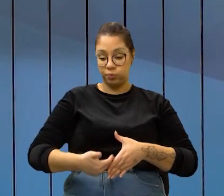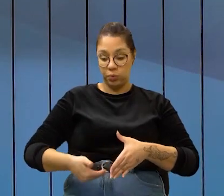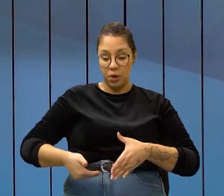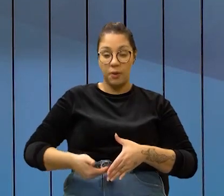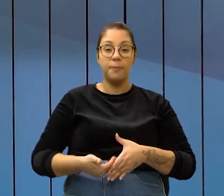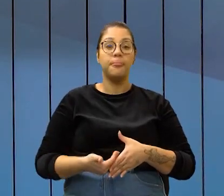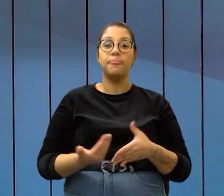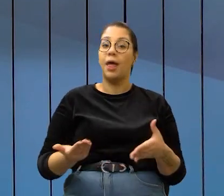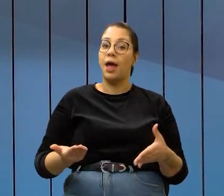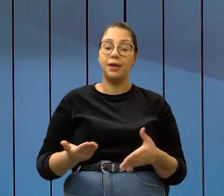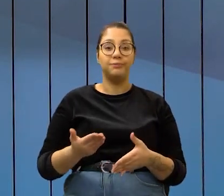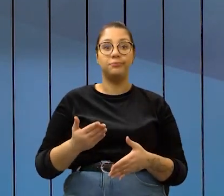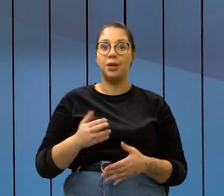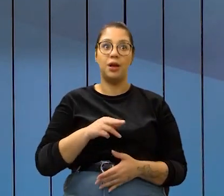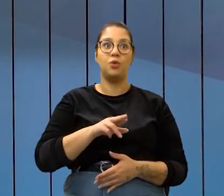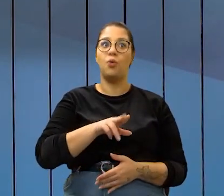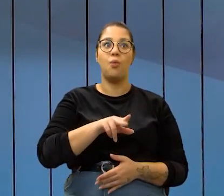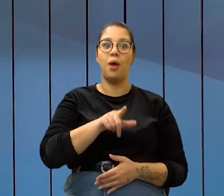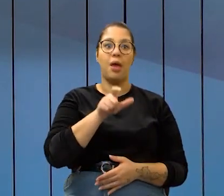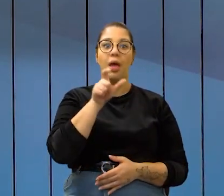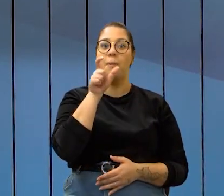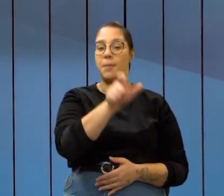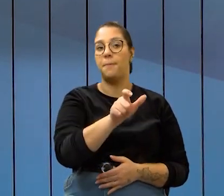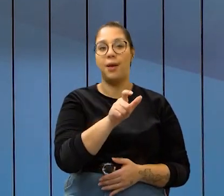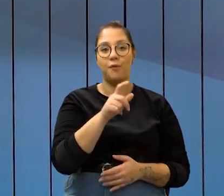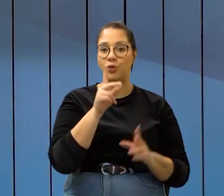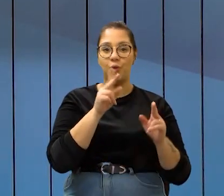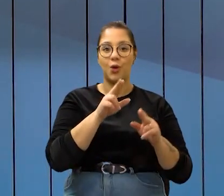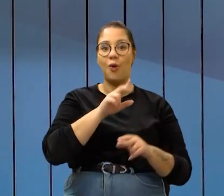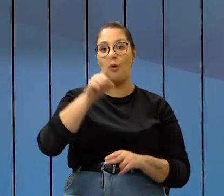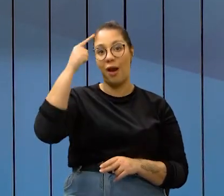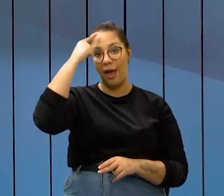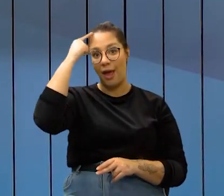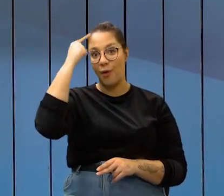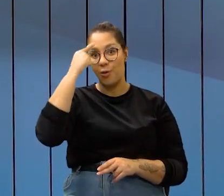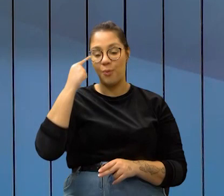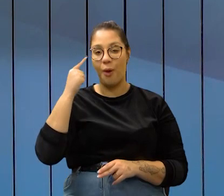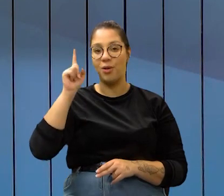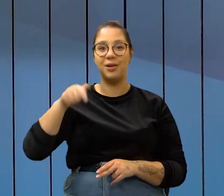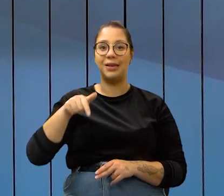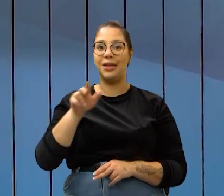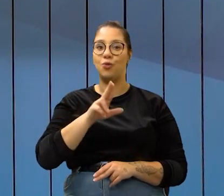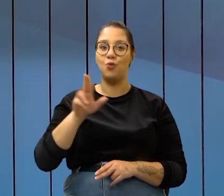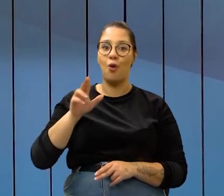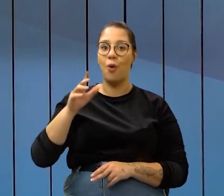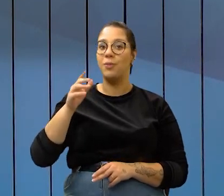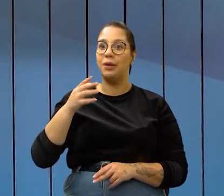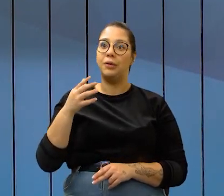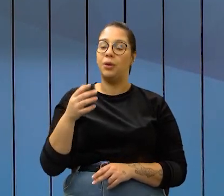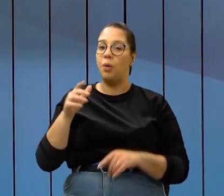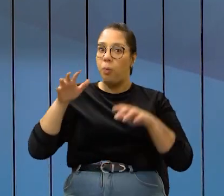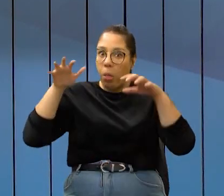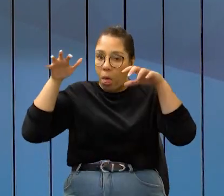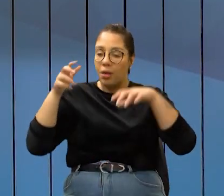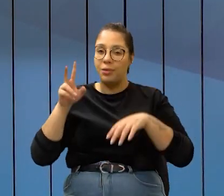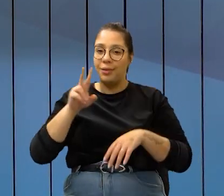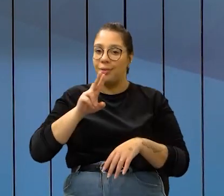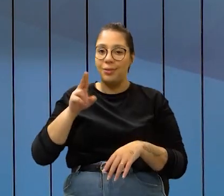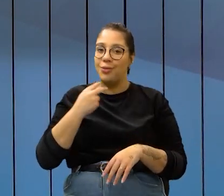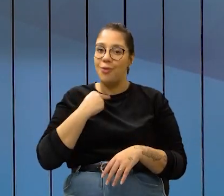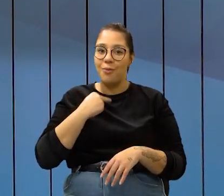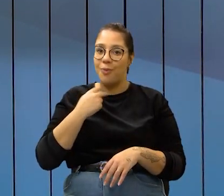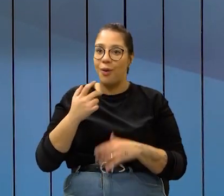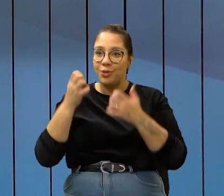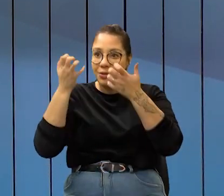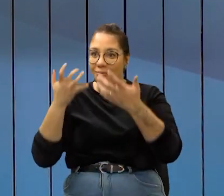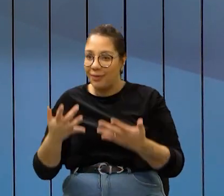correr, não falar a palavra, não é o Voldemort que não pode falar o nome, pode falar, É, buscar informação para a gente estar sempre